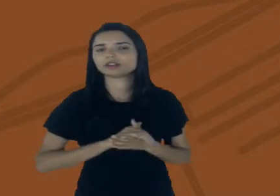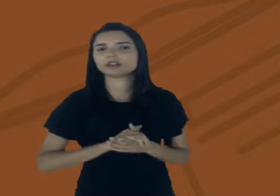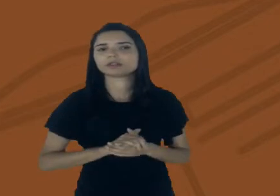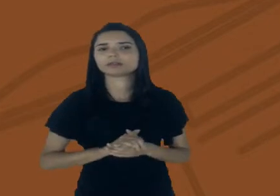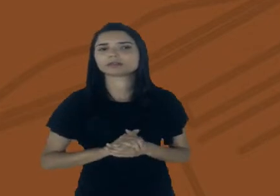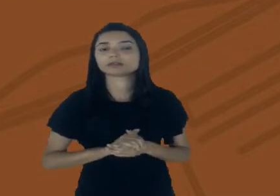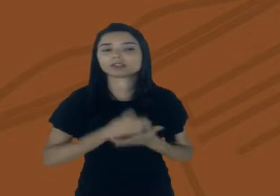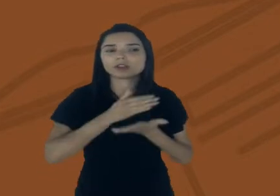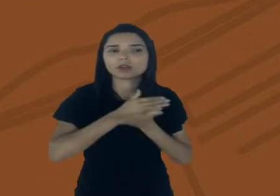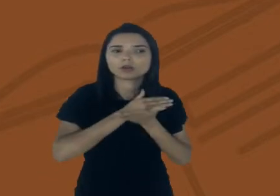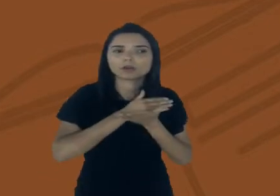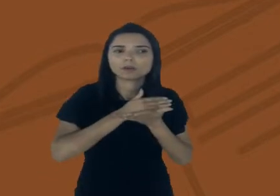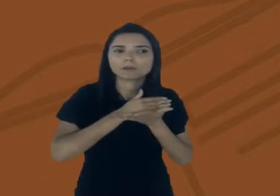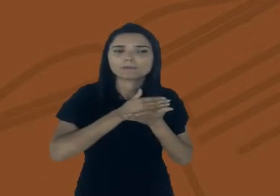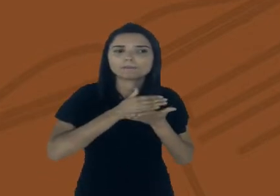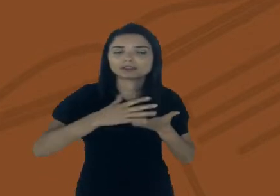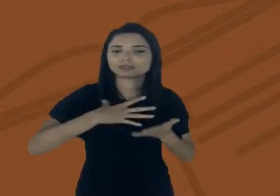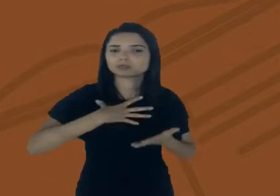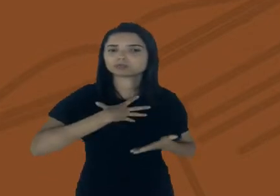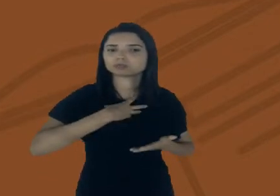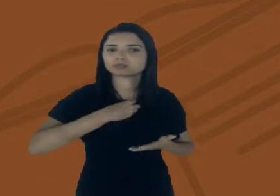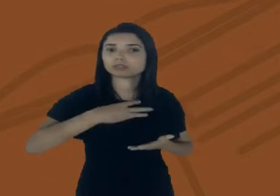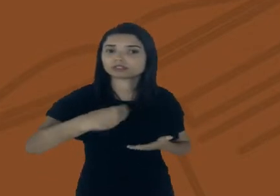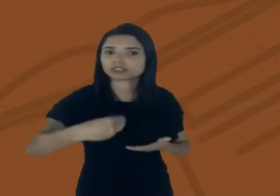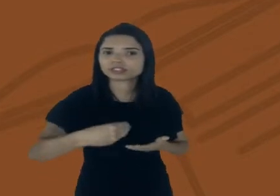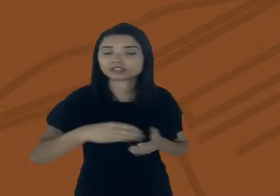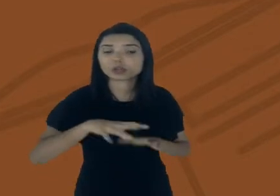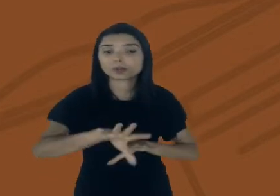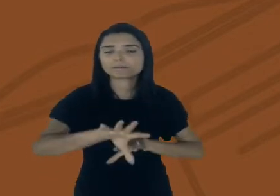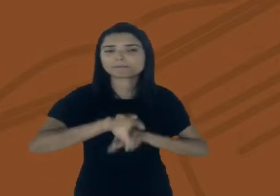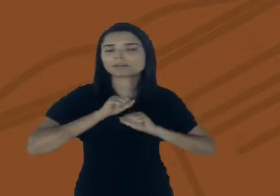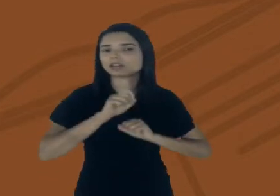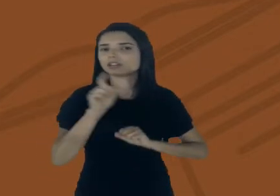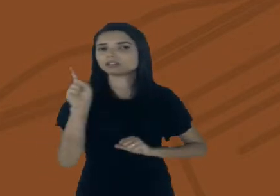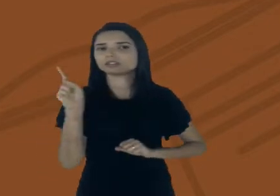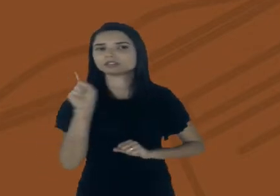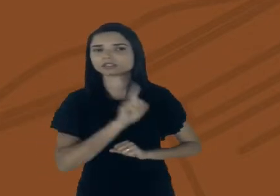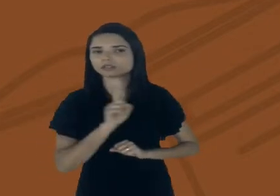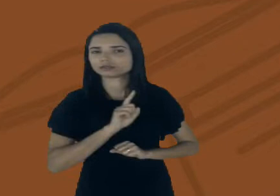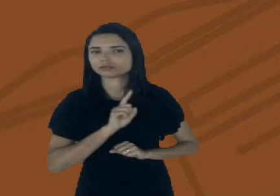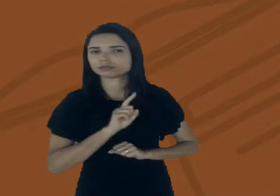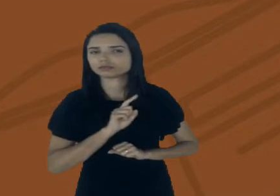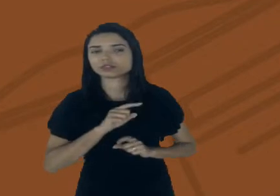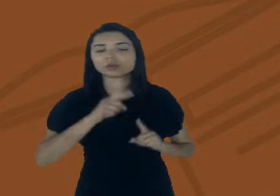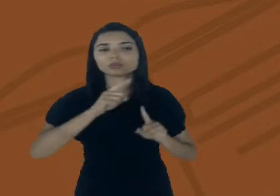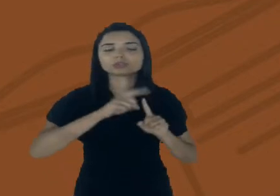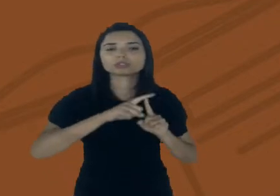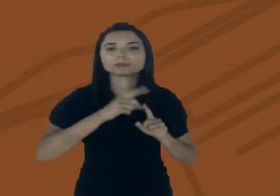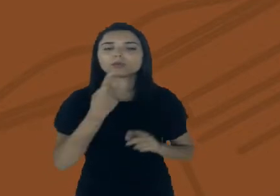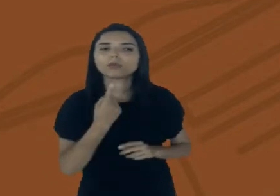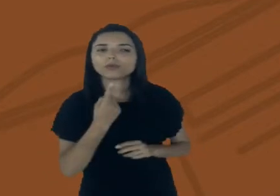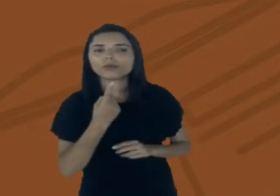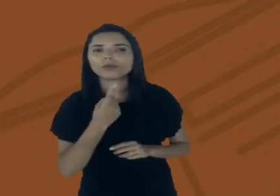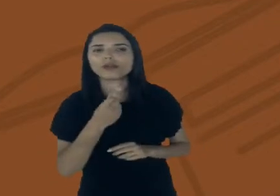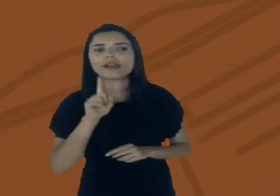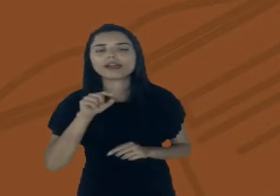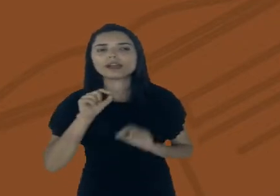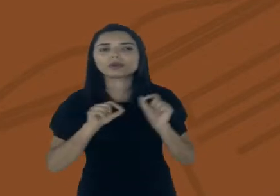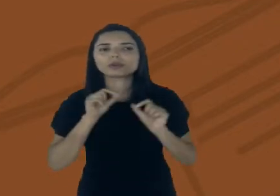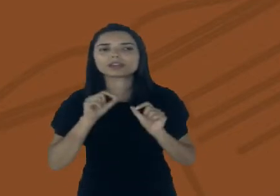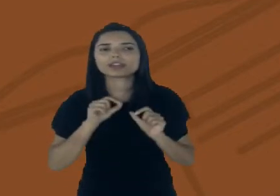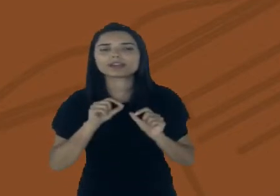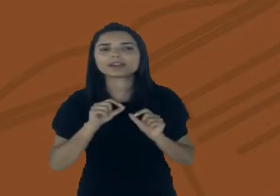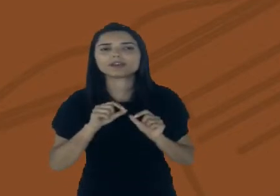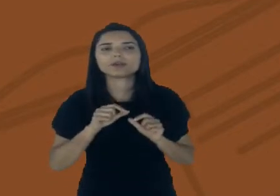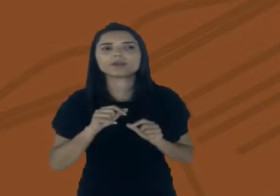origem hereditária. Isso mesmo, gente. Então, a diabetes tipo 1 é aquela diabetes que a gente herda